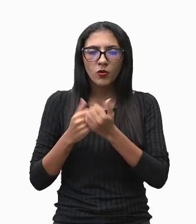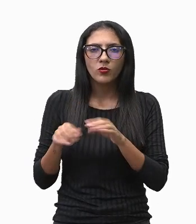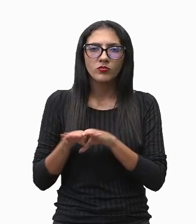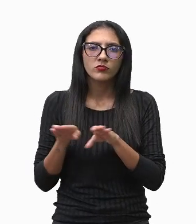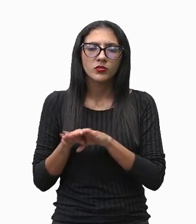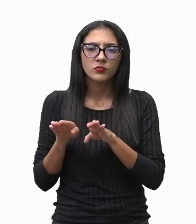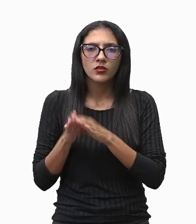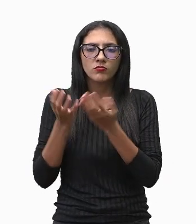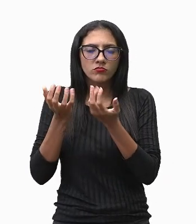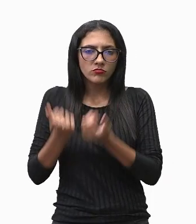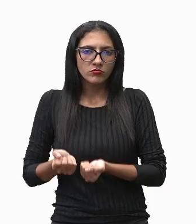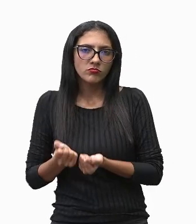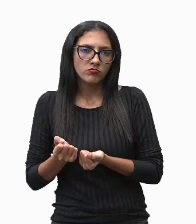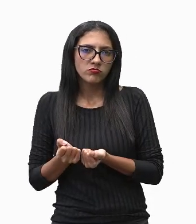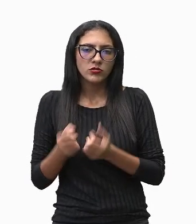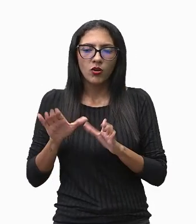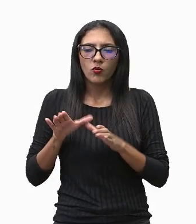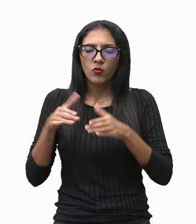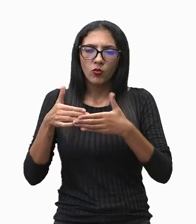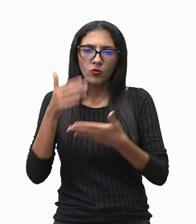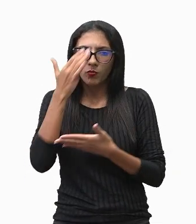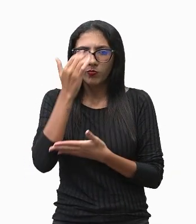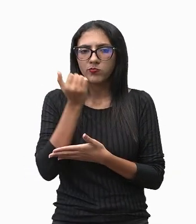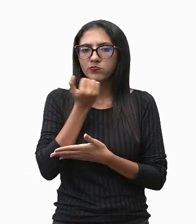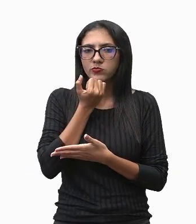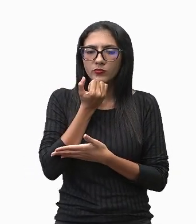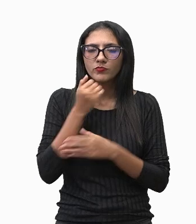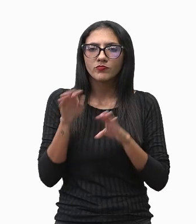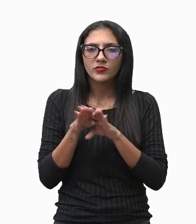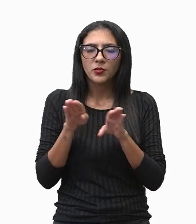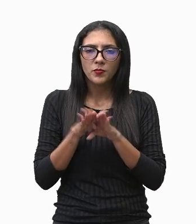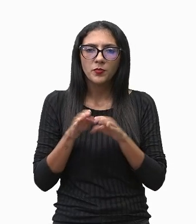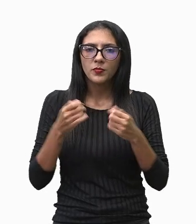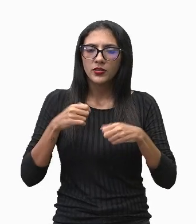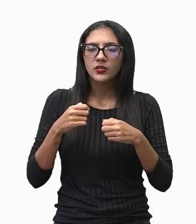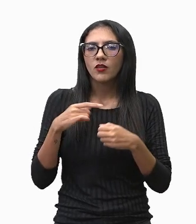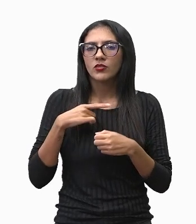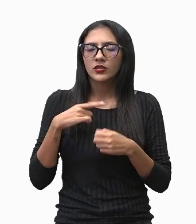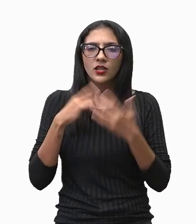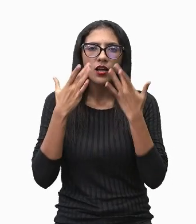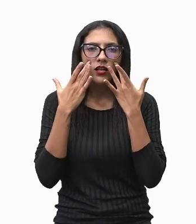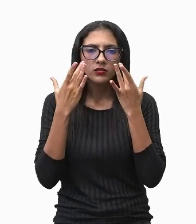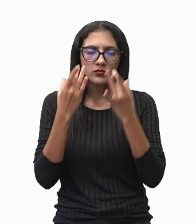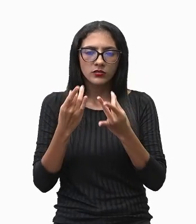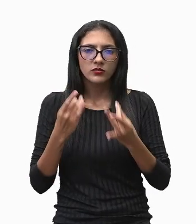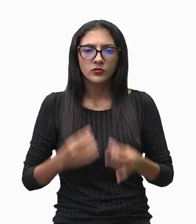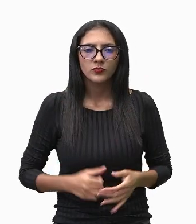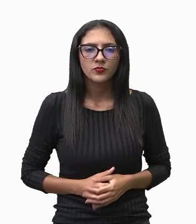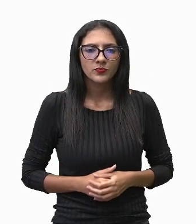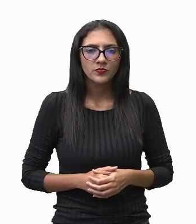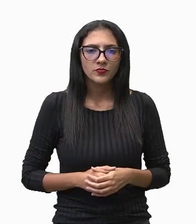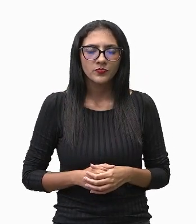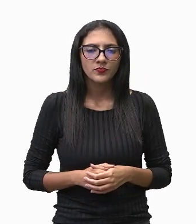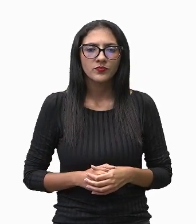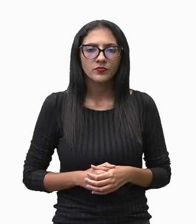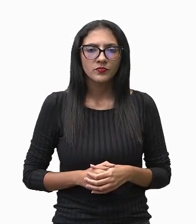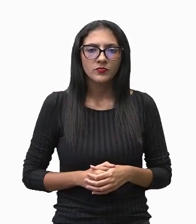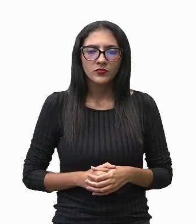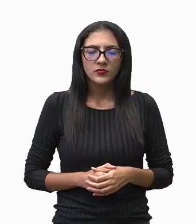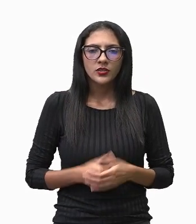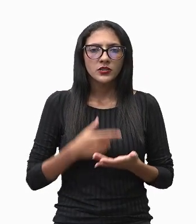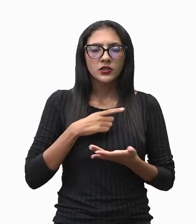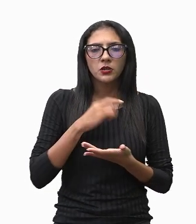representavam uma ameaça a paz internacional, né, que representava, né, estava, digamos assim,